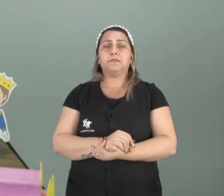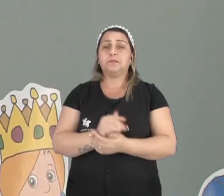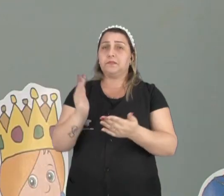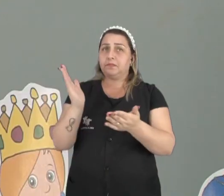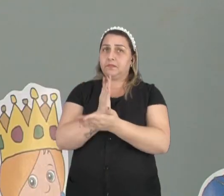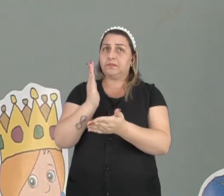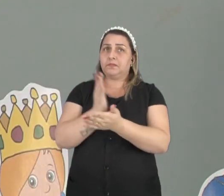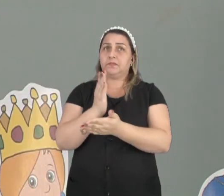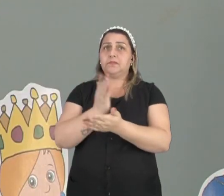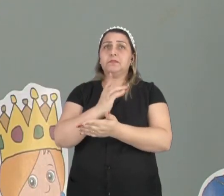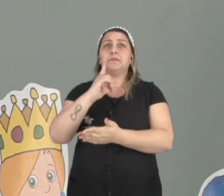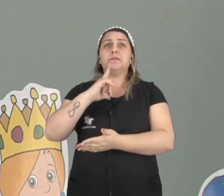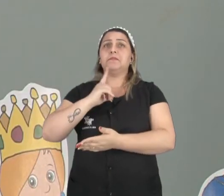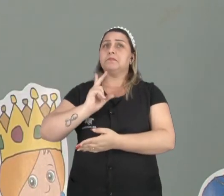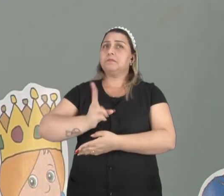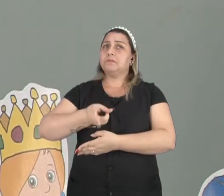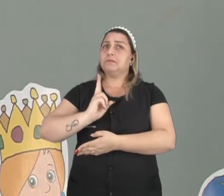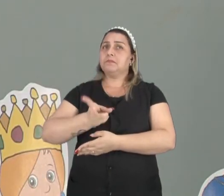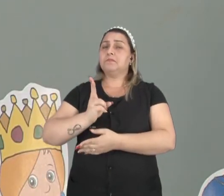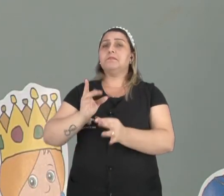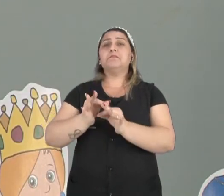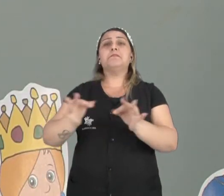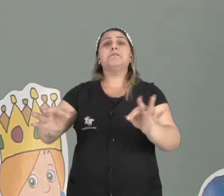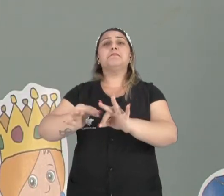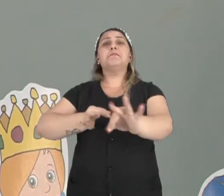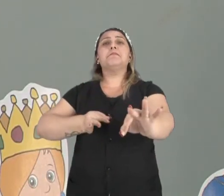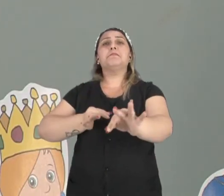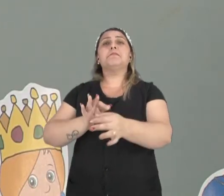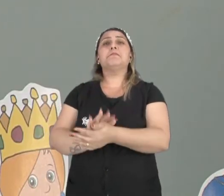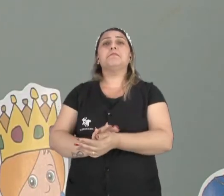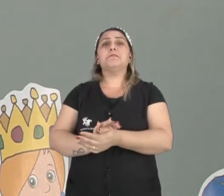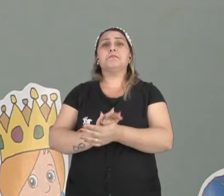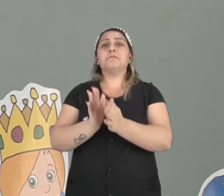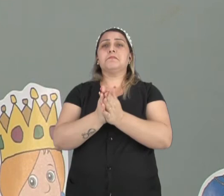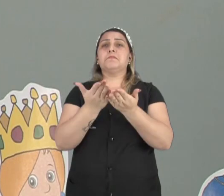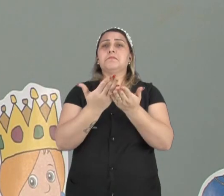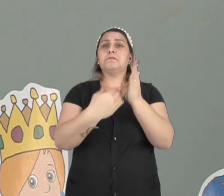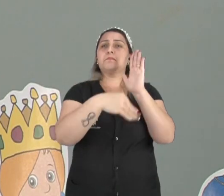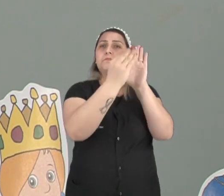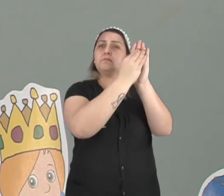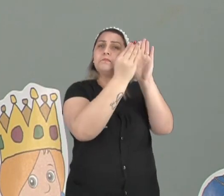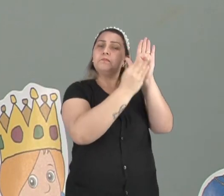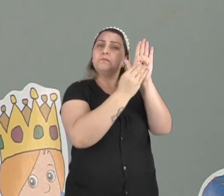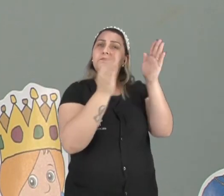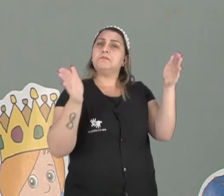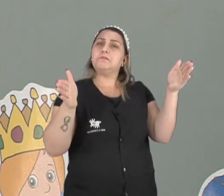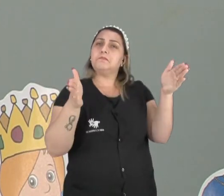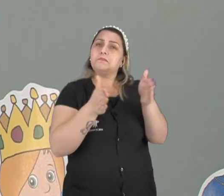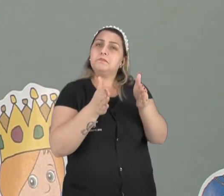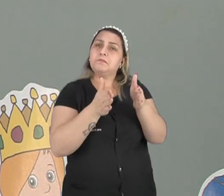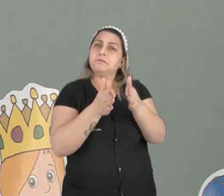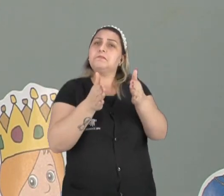este caderno tem as mesmas medidas que a agenda